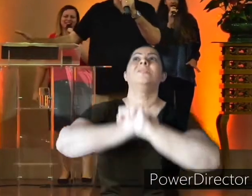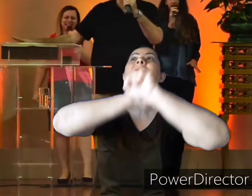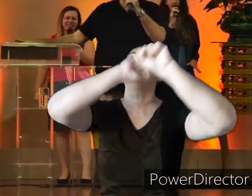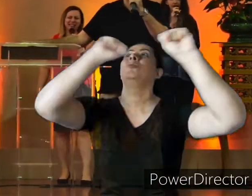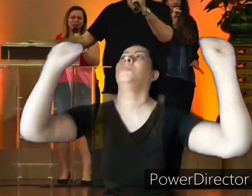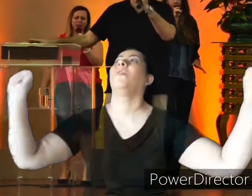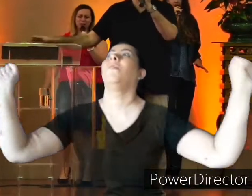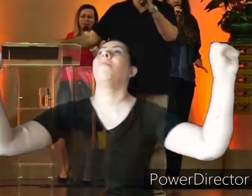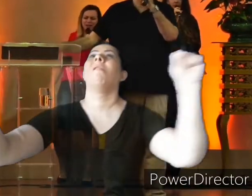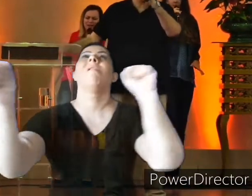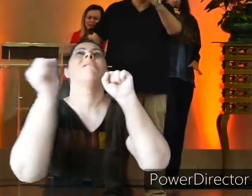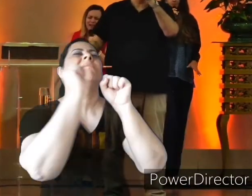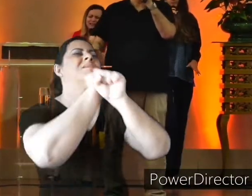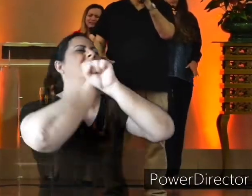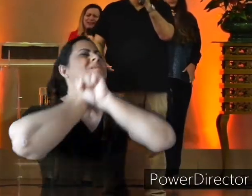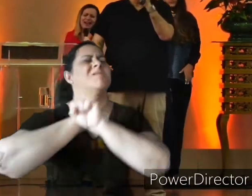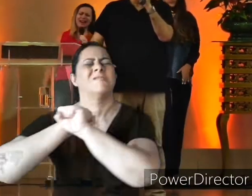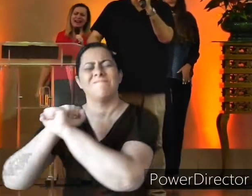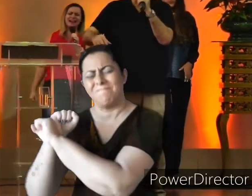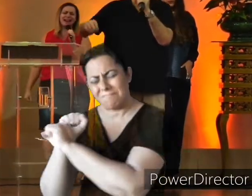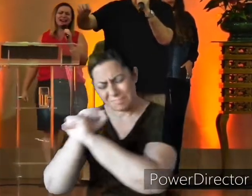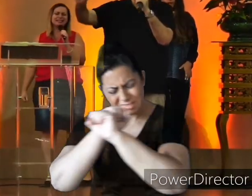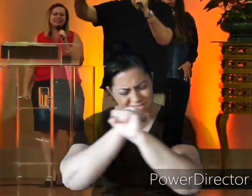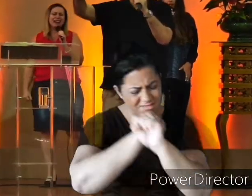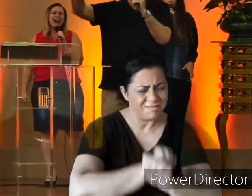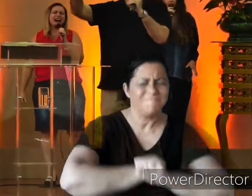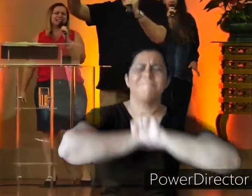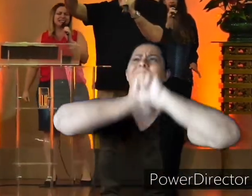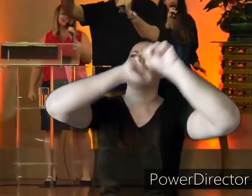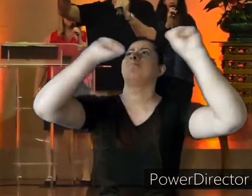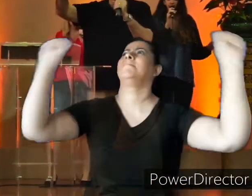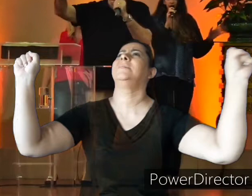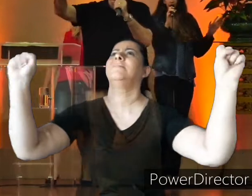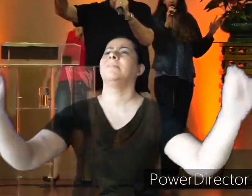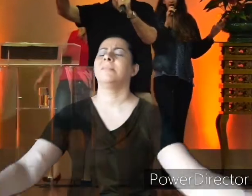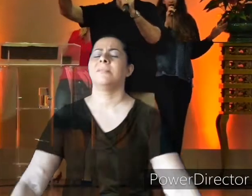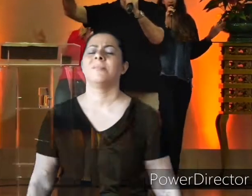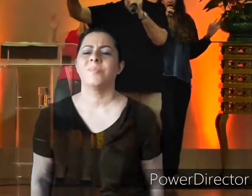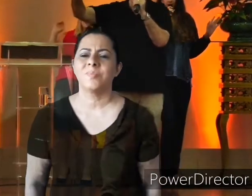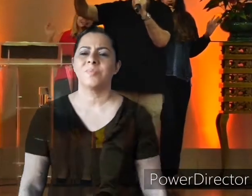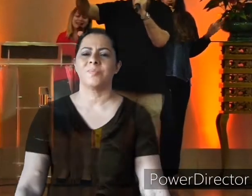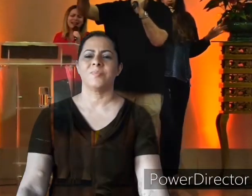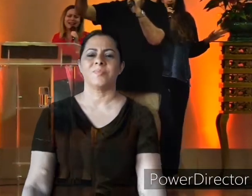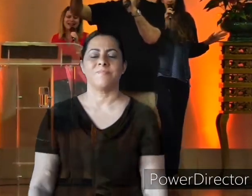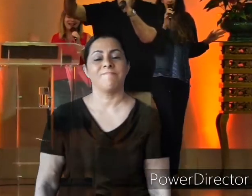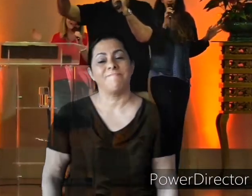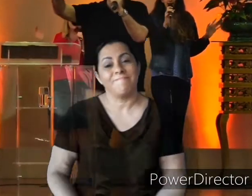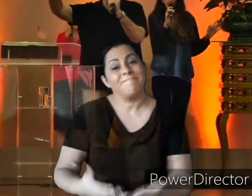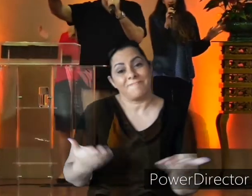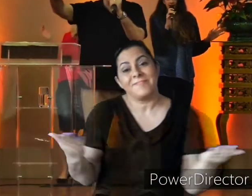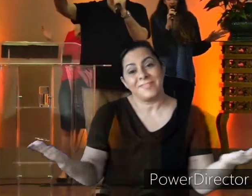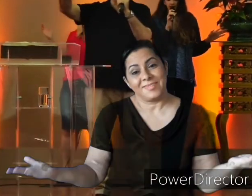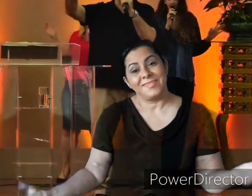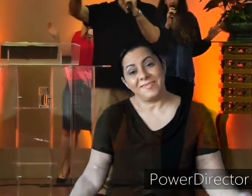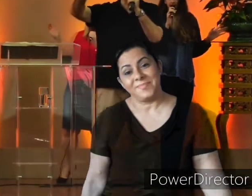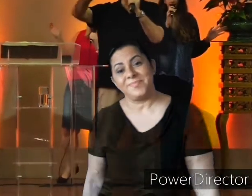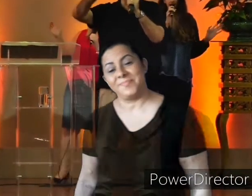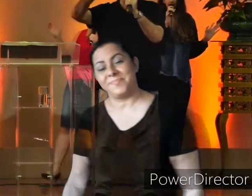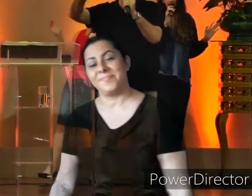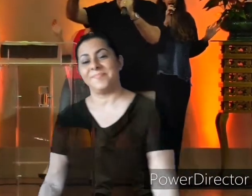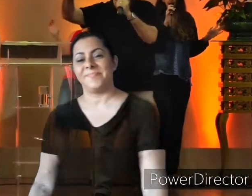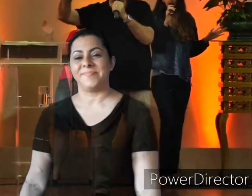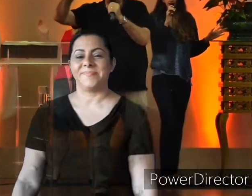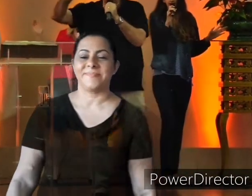Pode continuar, só mais baixinho. Se você puder, levante as suas mãos agora comigo. E nós vamos repreender